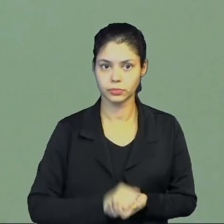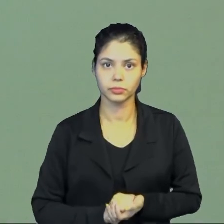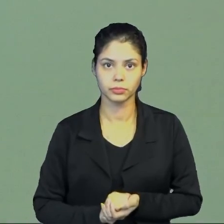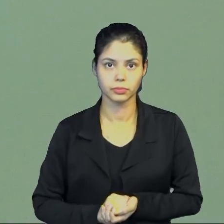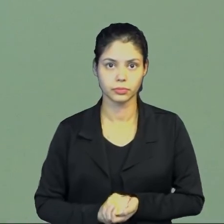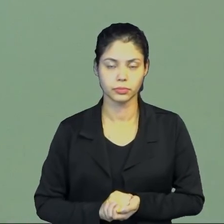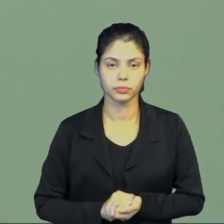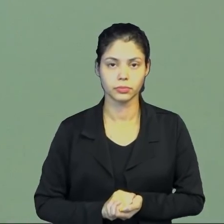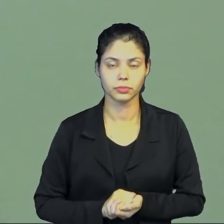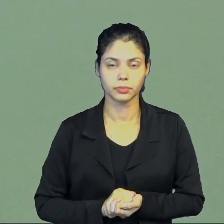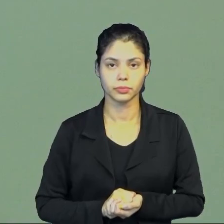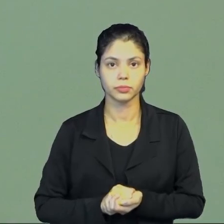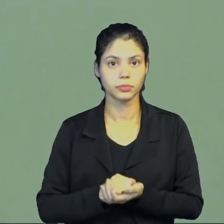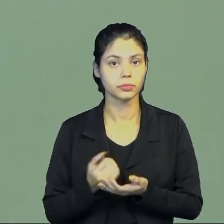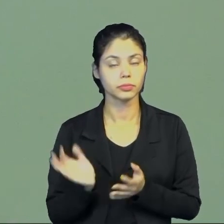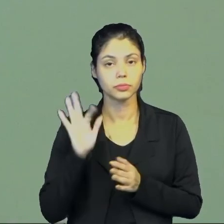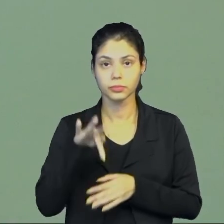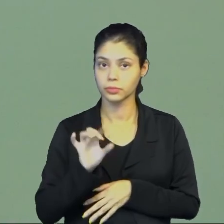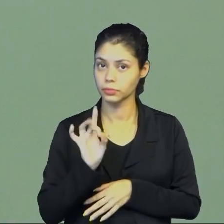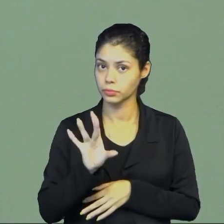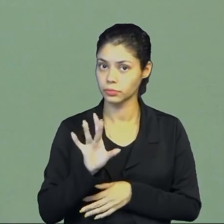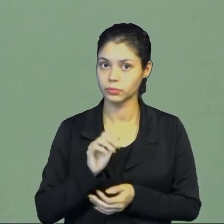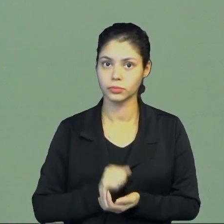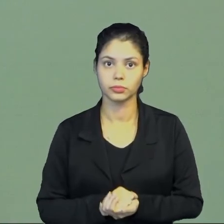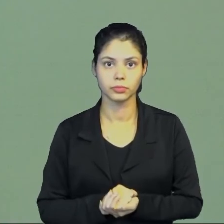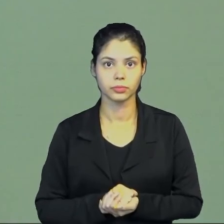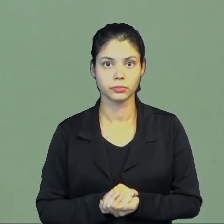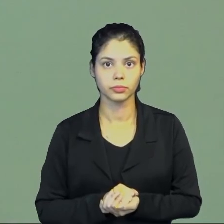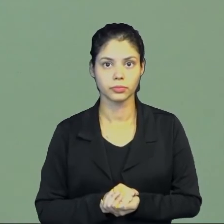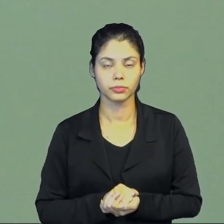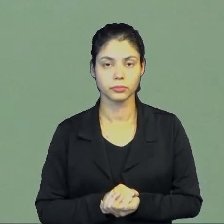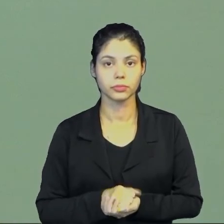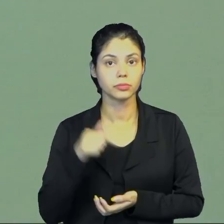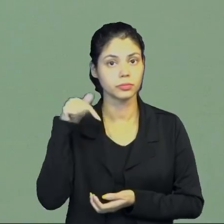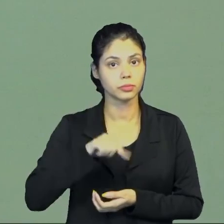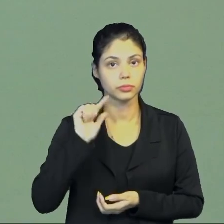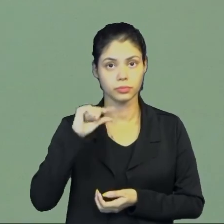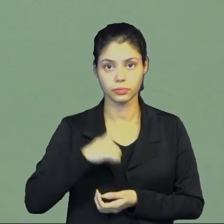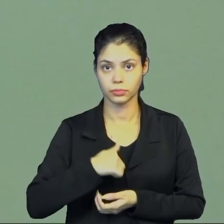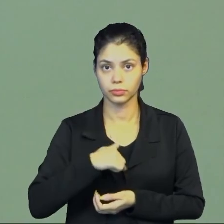espanholas. Por hoje é só. Para ter